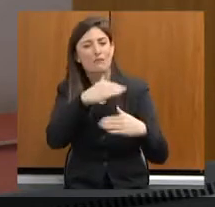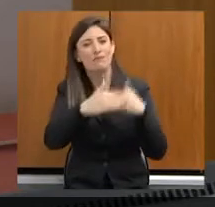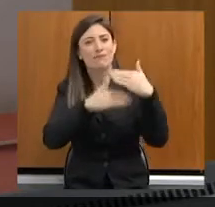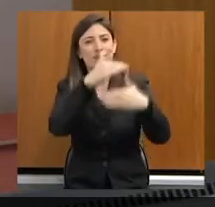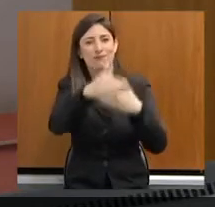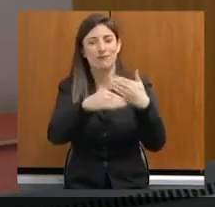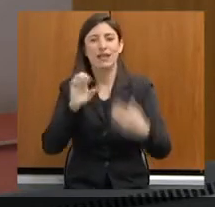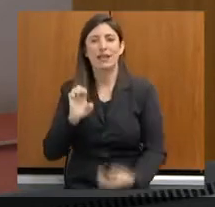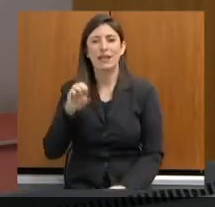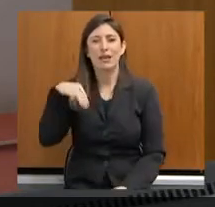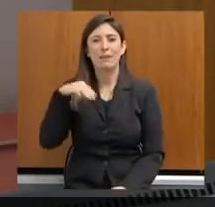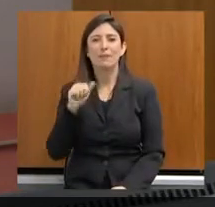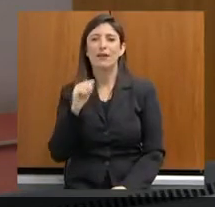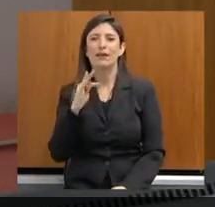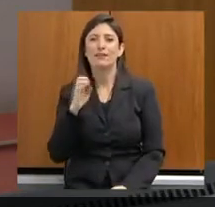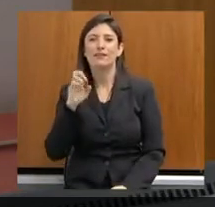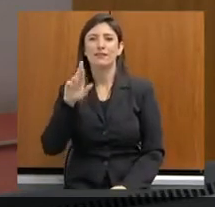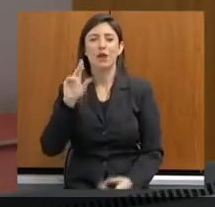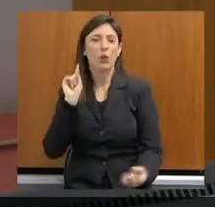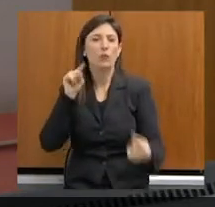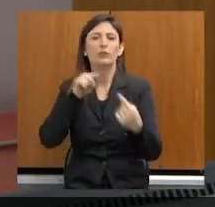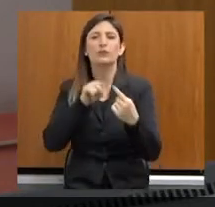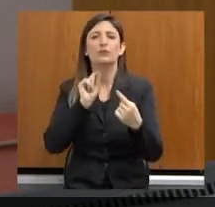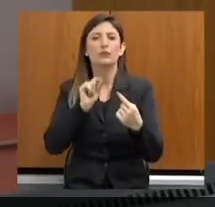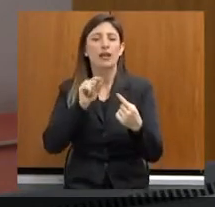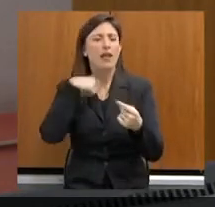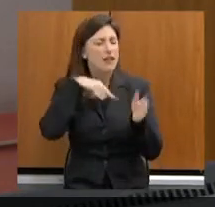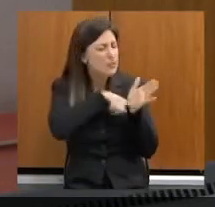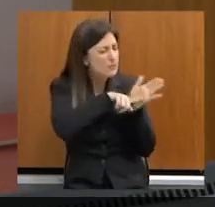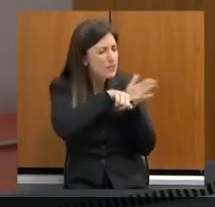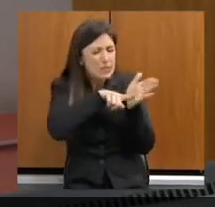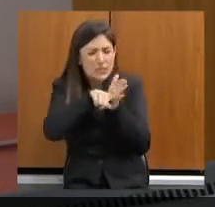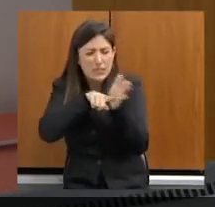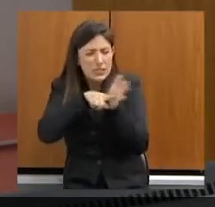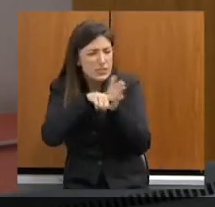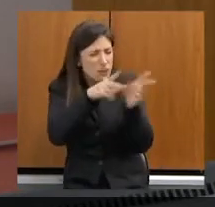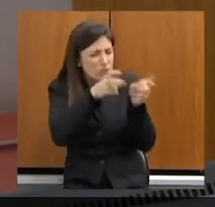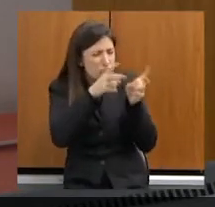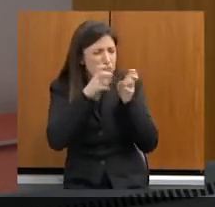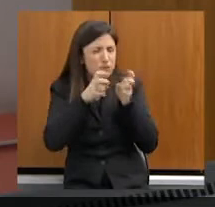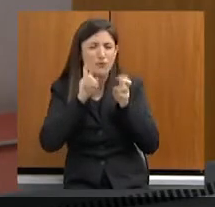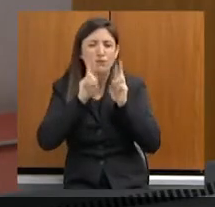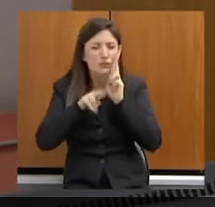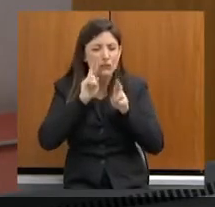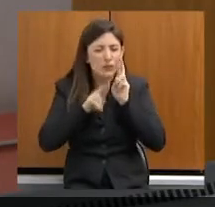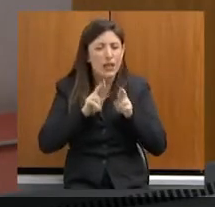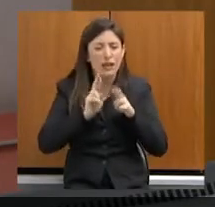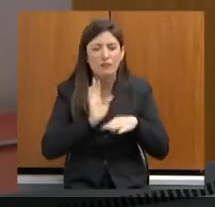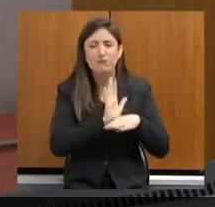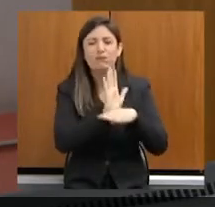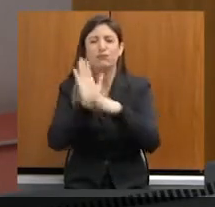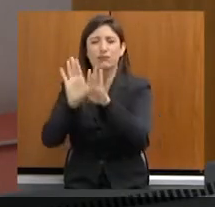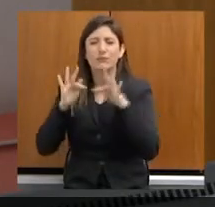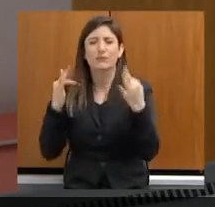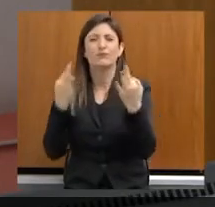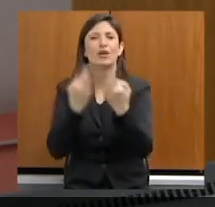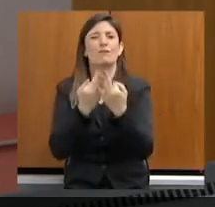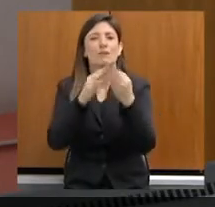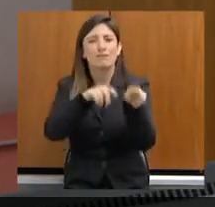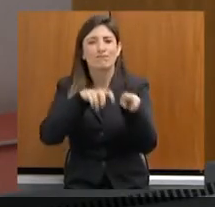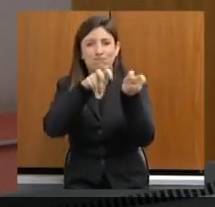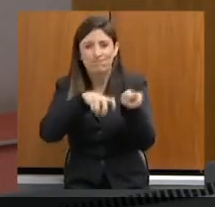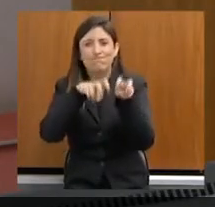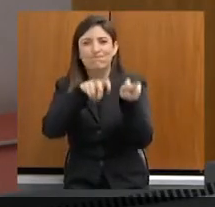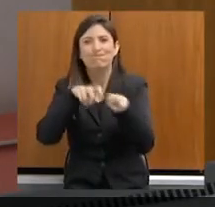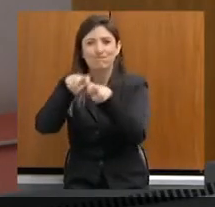Emater é de levar os resultados das pesquisas das novas tecnologias nas nossas agricultores familiares do nada